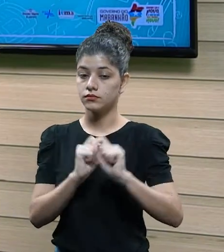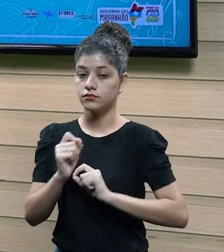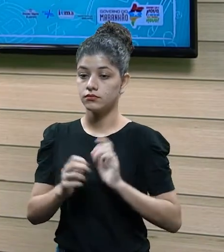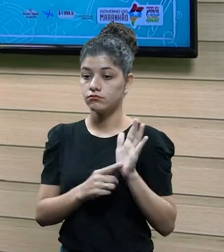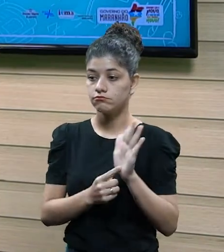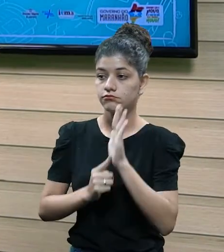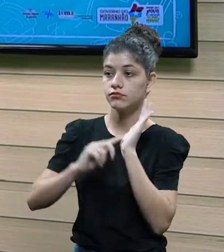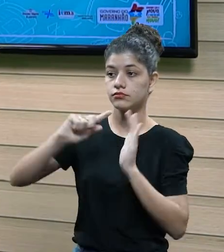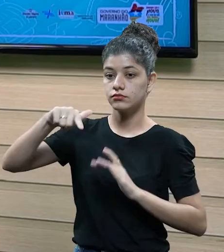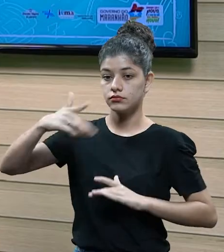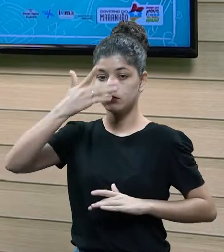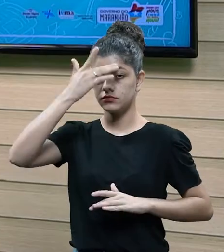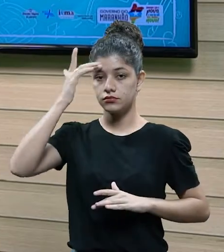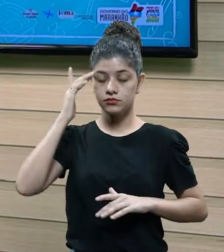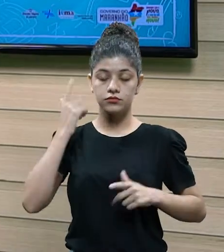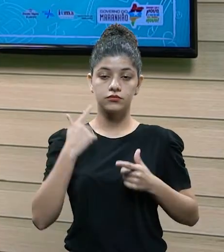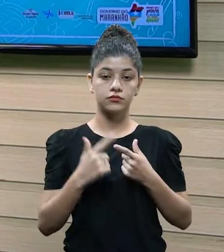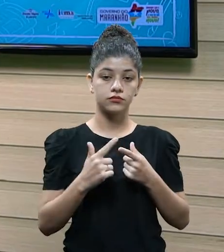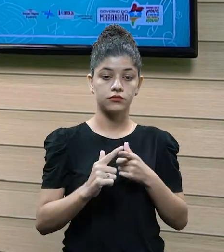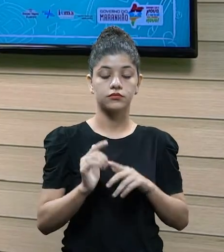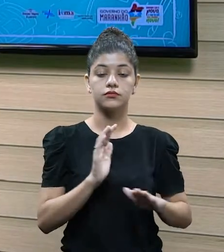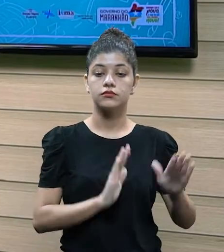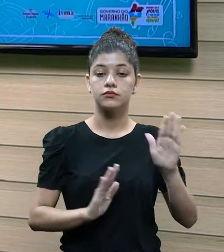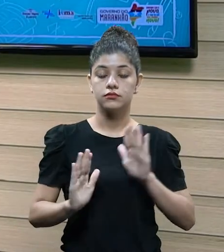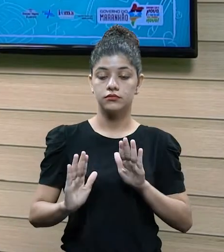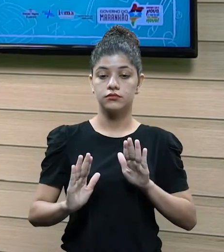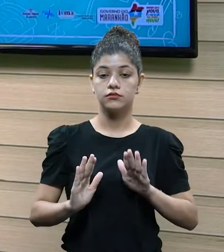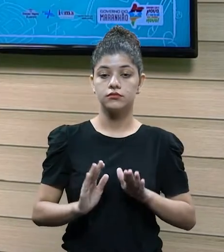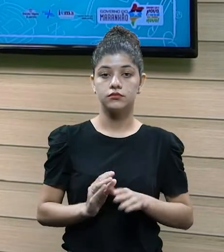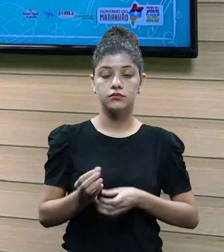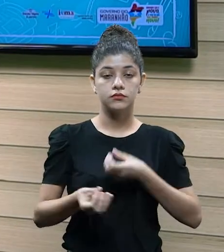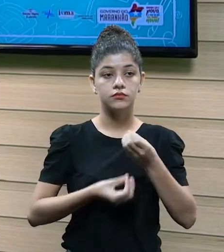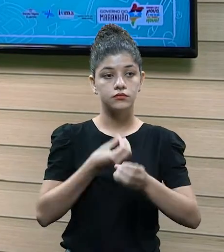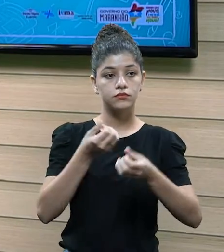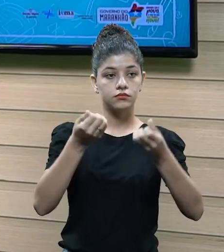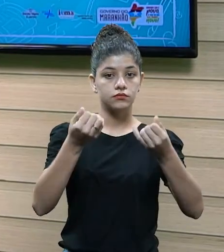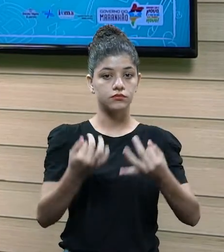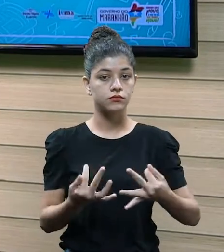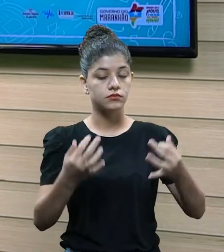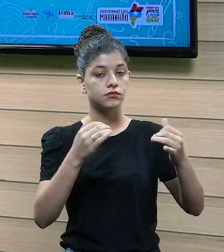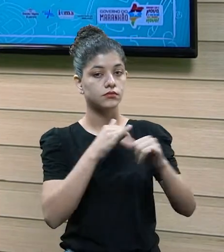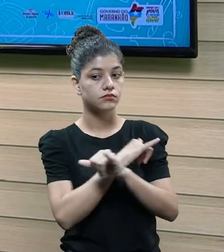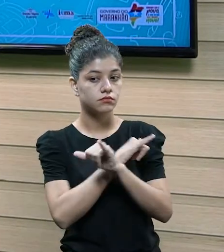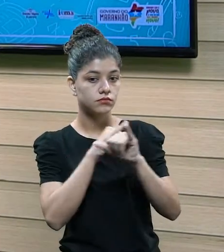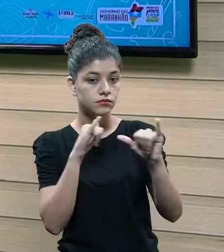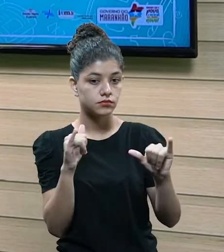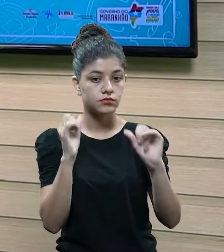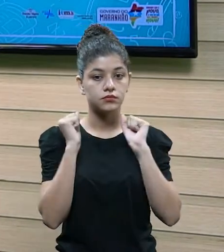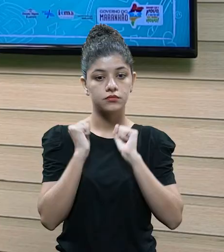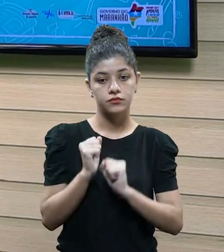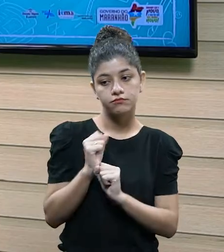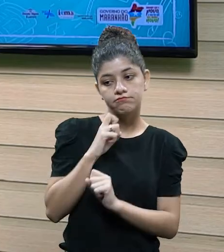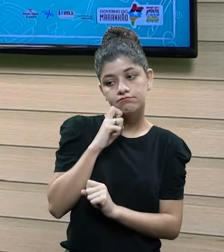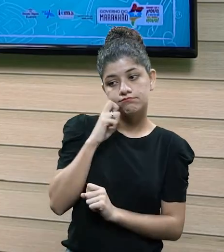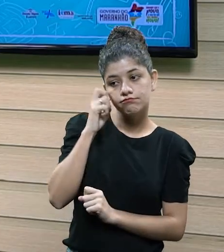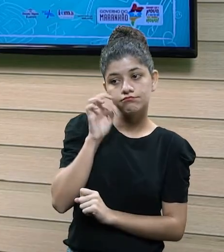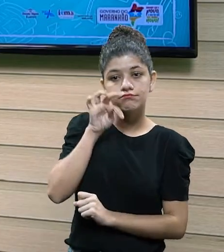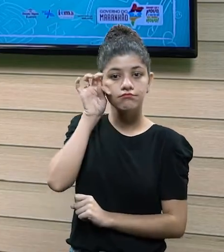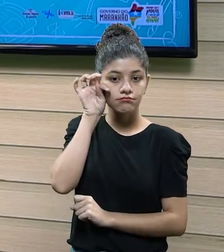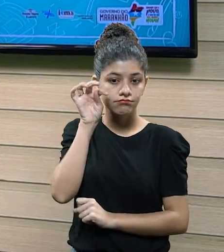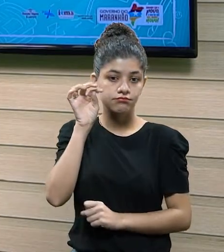expor na frente dos outros. Porque muitas das vezes, dependendo de como é feita essa sugestão, a pessoa pode se